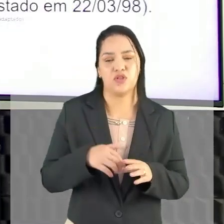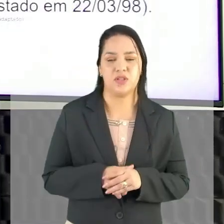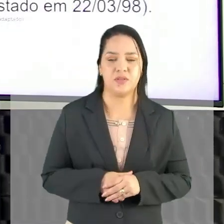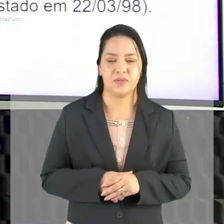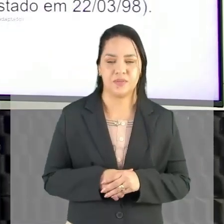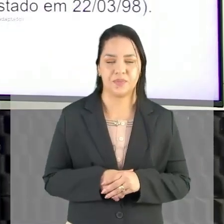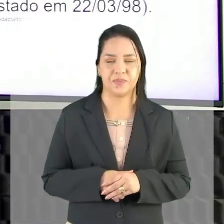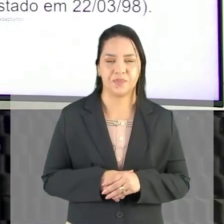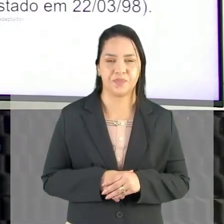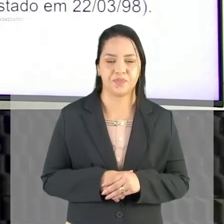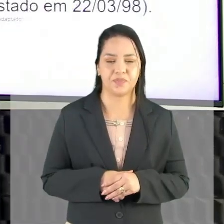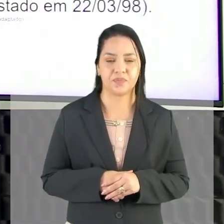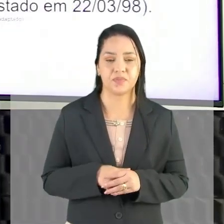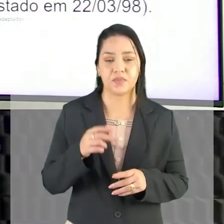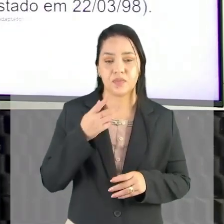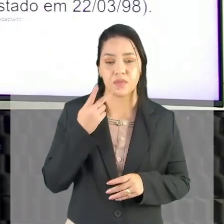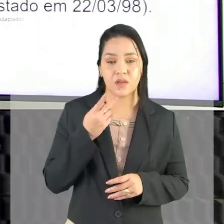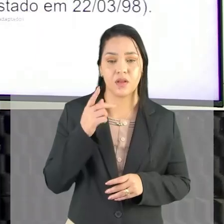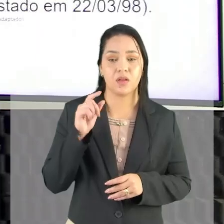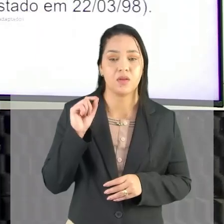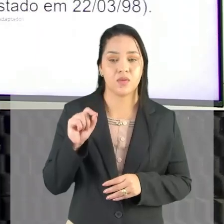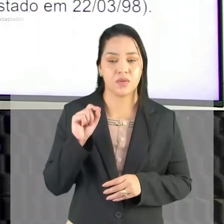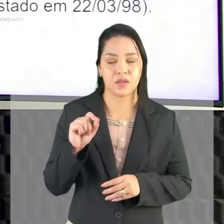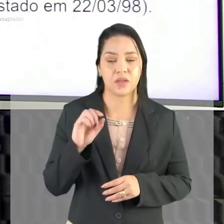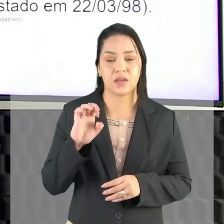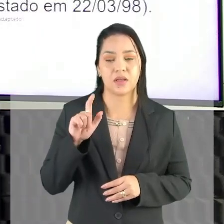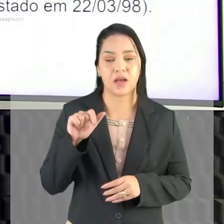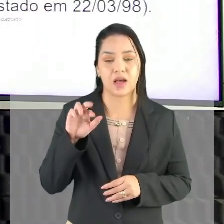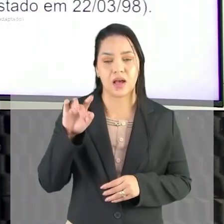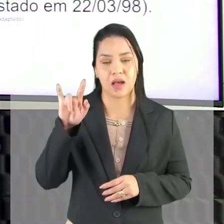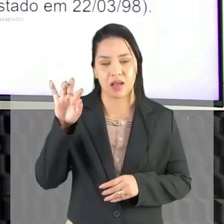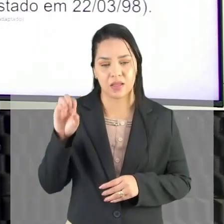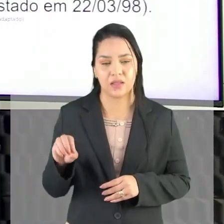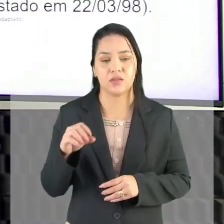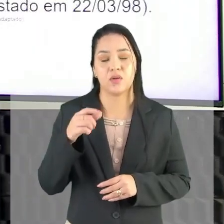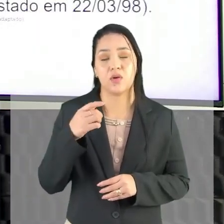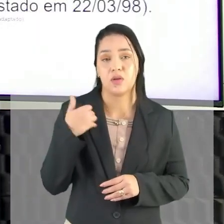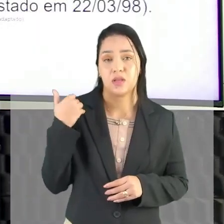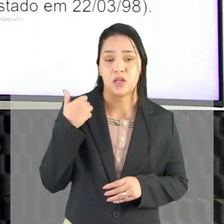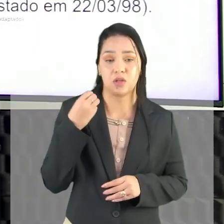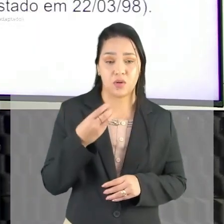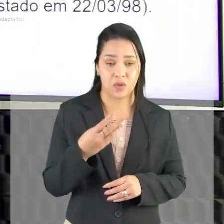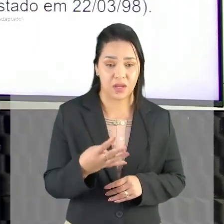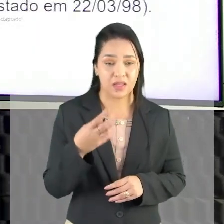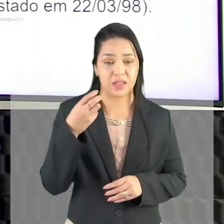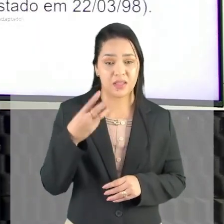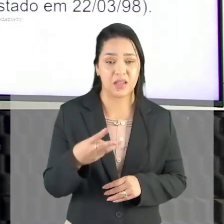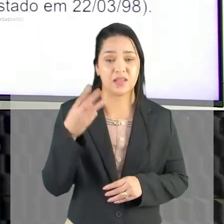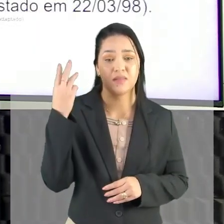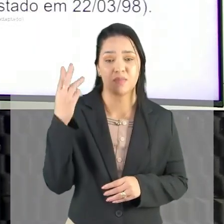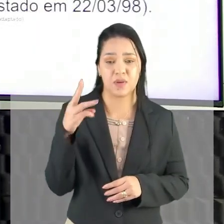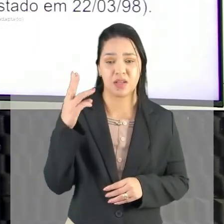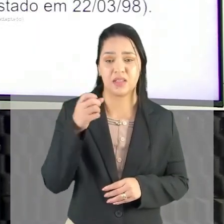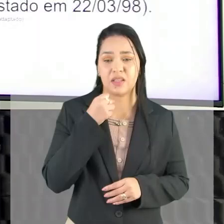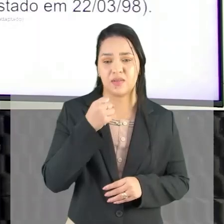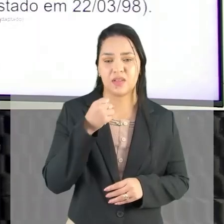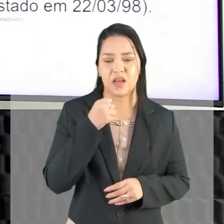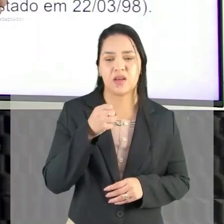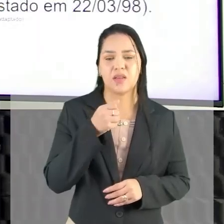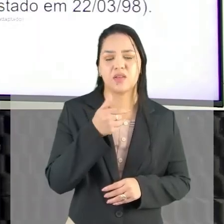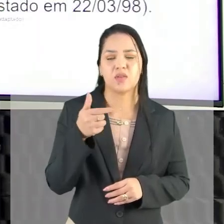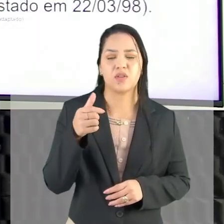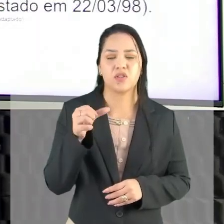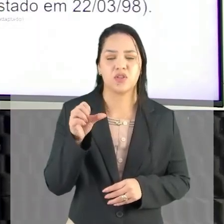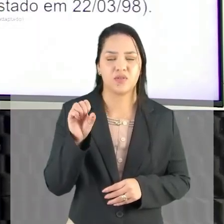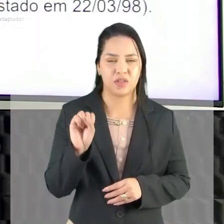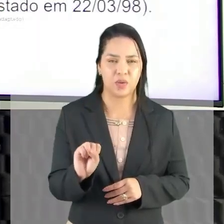por dia. Isso foi uma fala do senhor Carlito, de 43 anos, maranhense, entrevistado